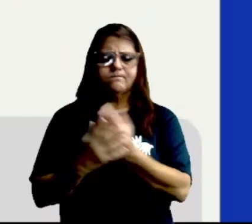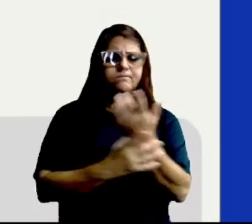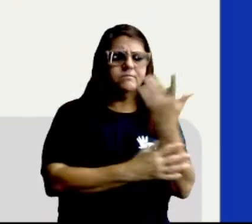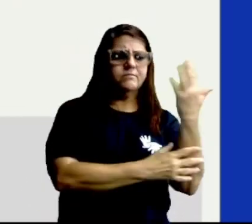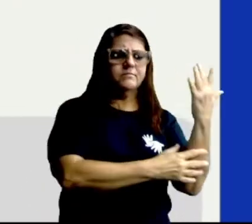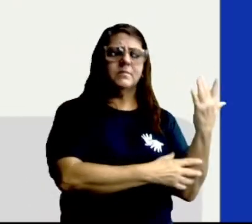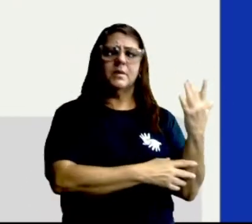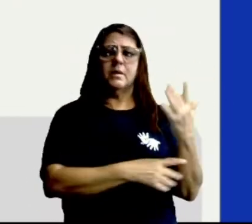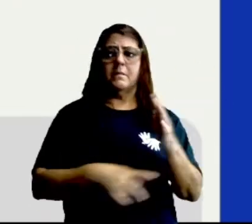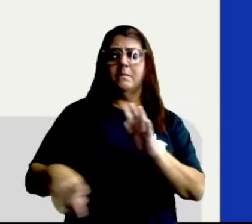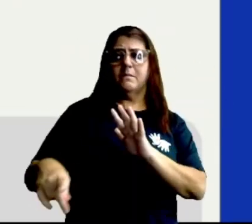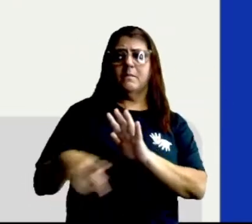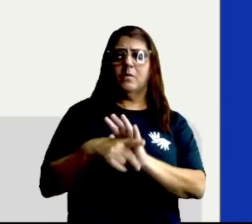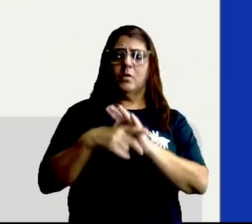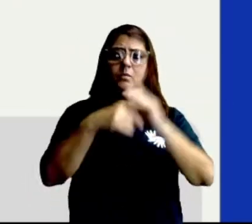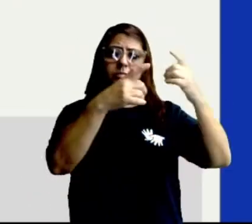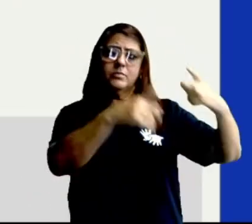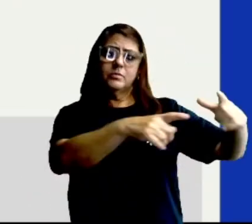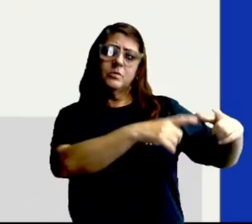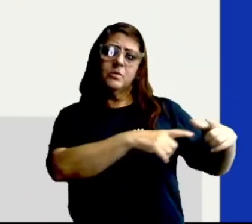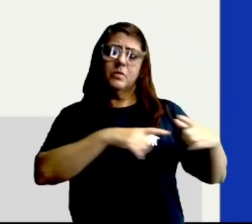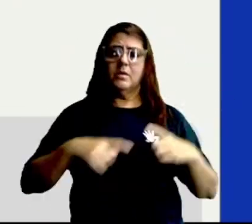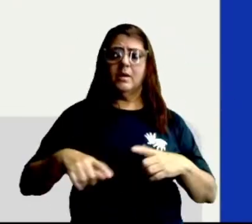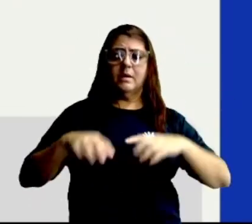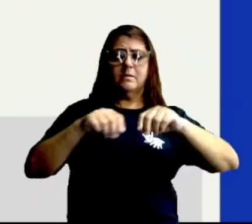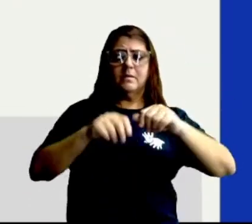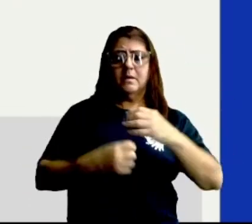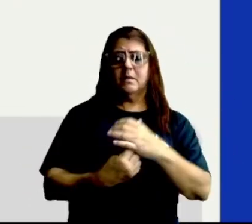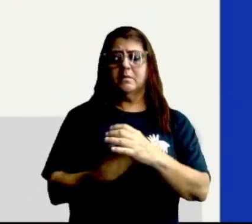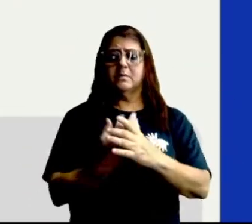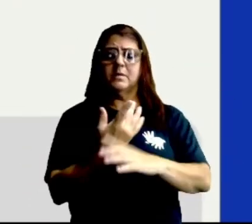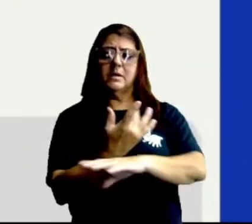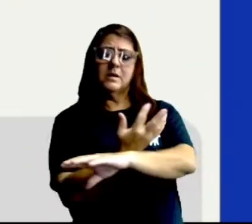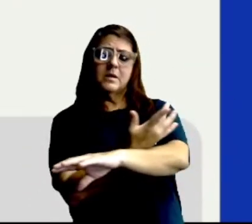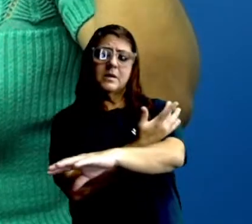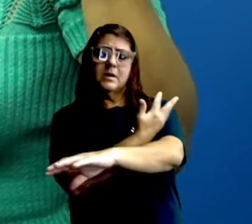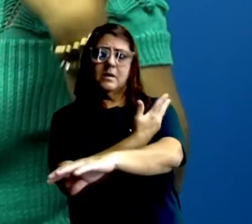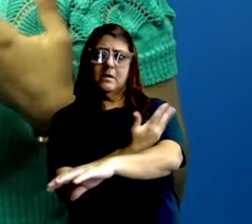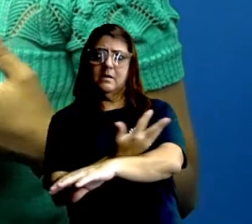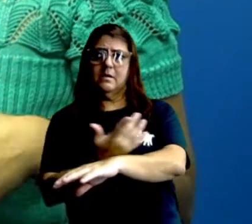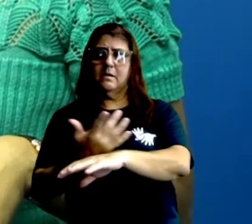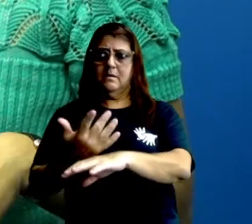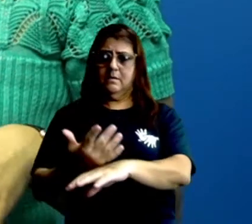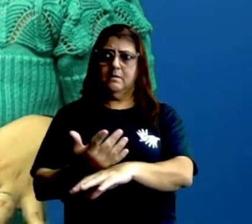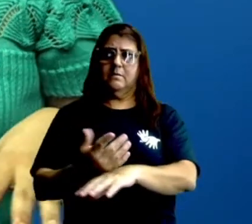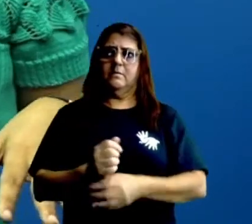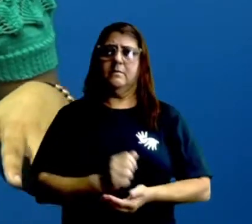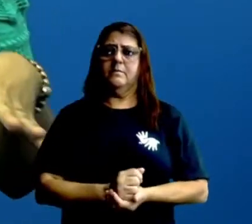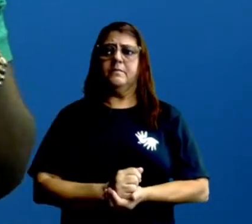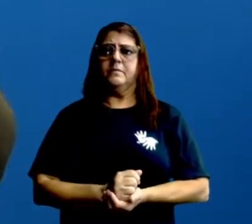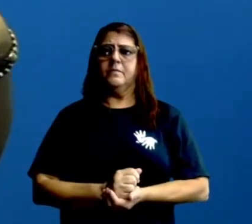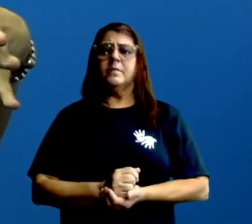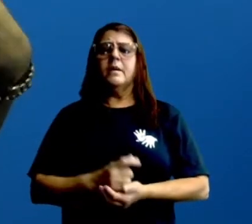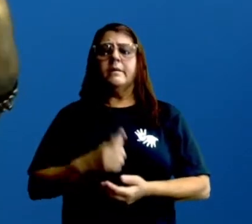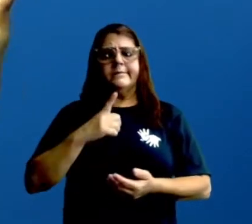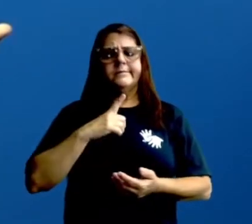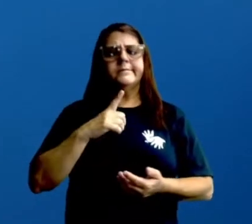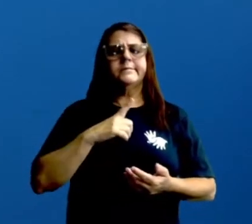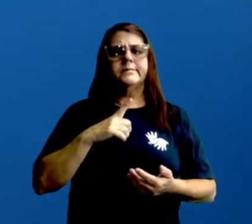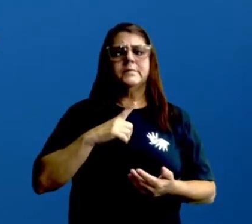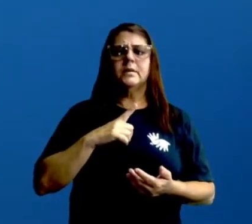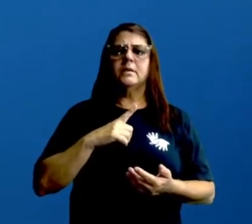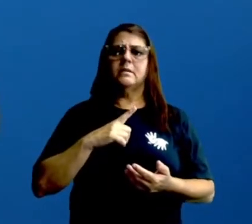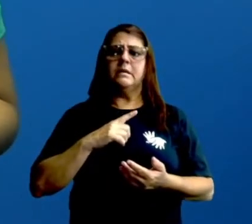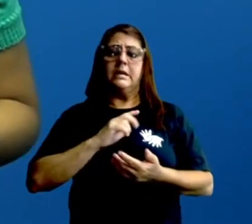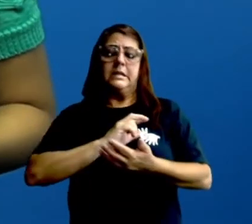vegetação predominante com seu capim de areia EA Grama da Praia e aí a gente vai perceber que existe uma